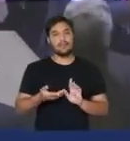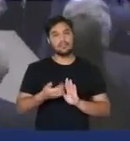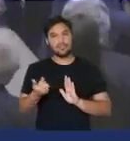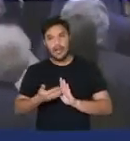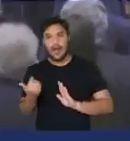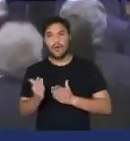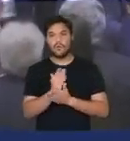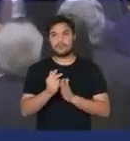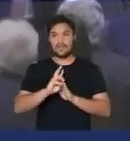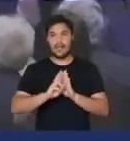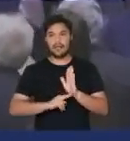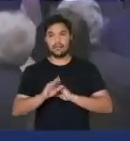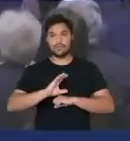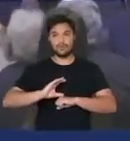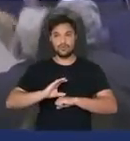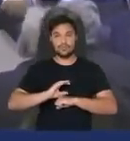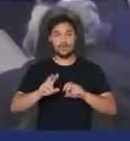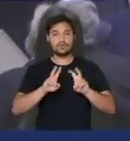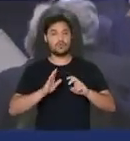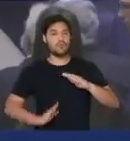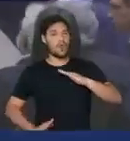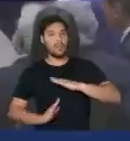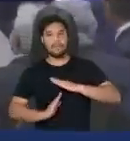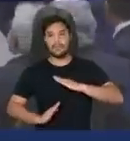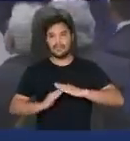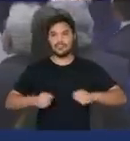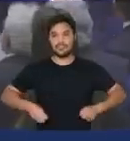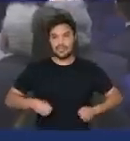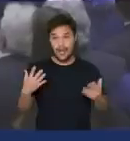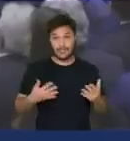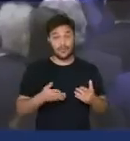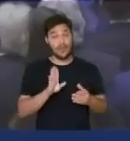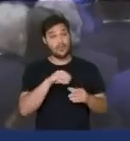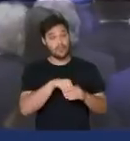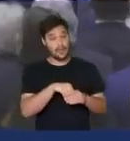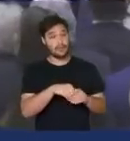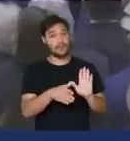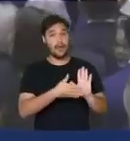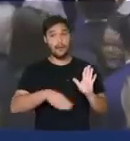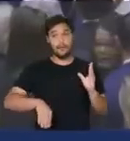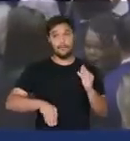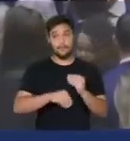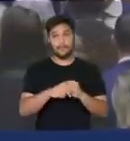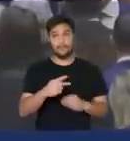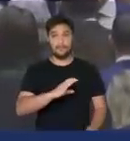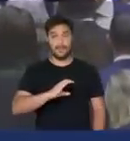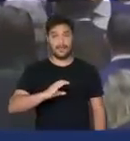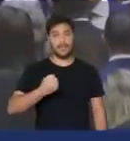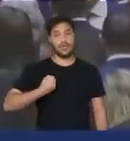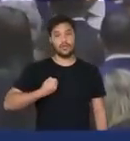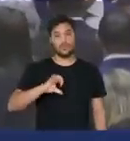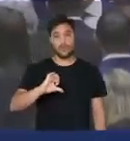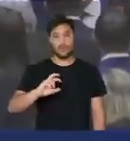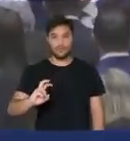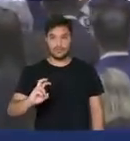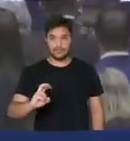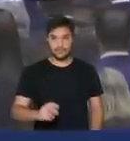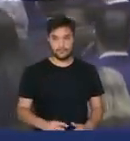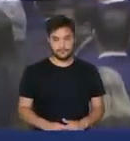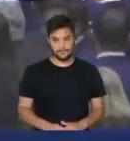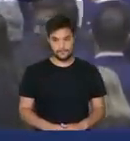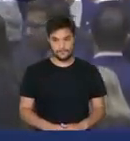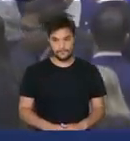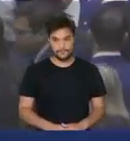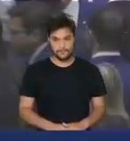e da Constituição quanto ao teto de gastos previsto na emenda constitucional número